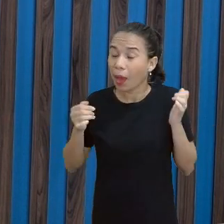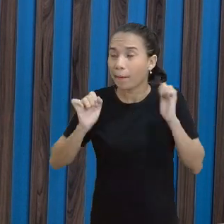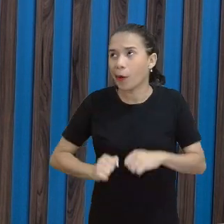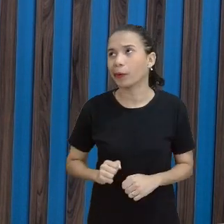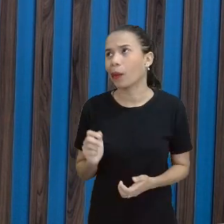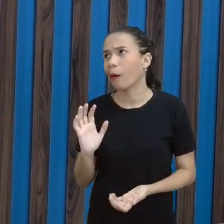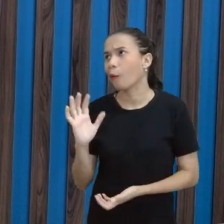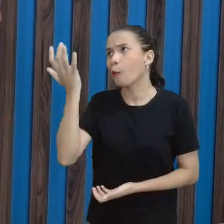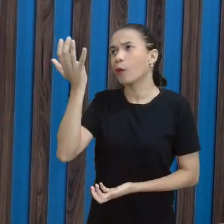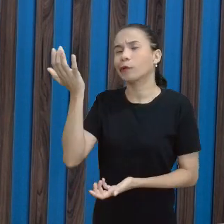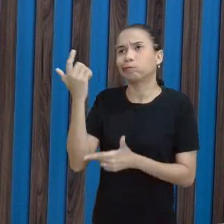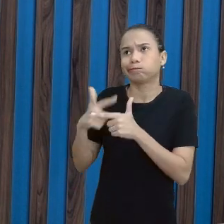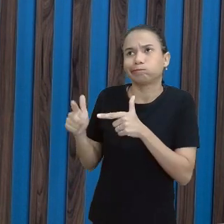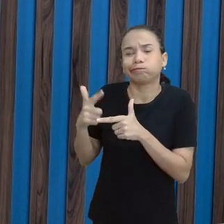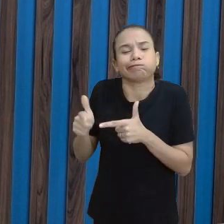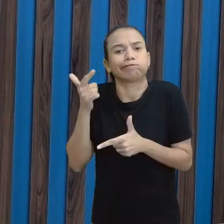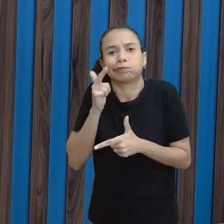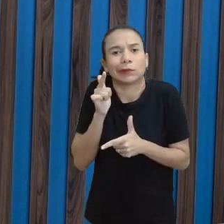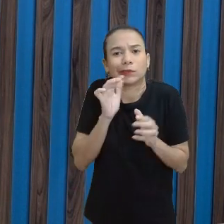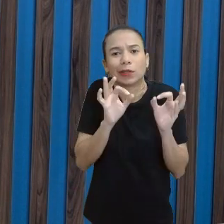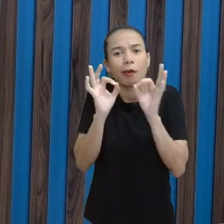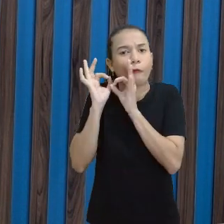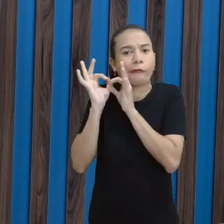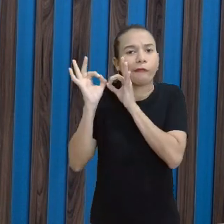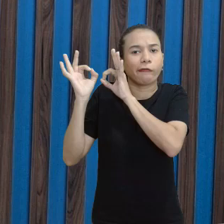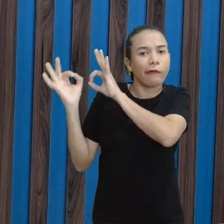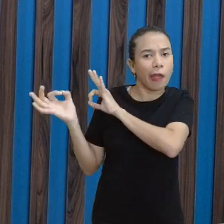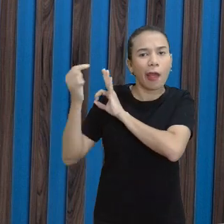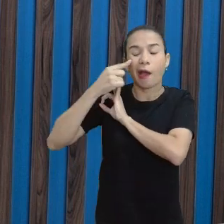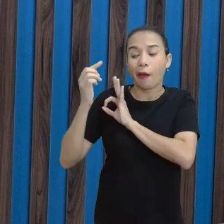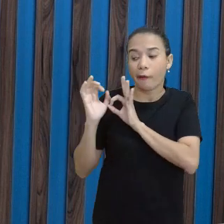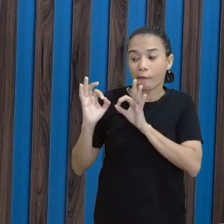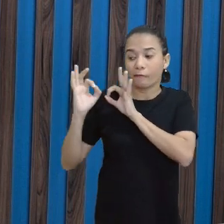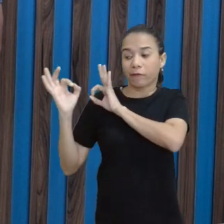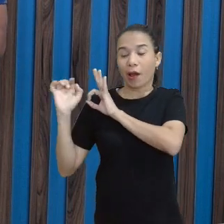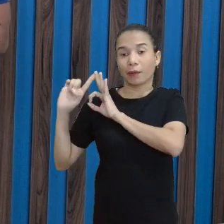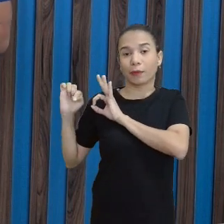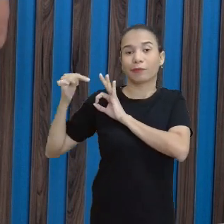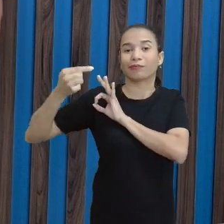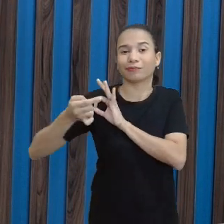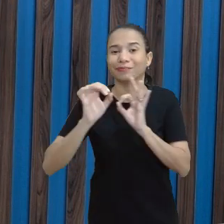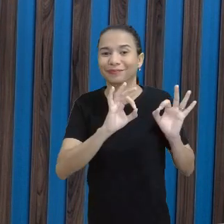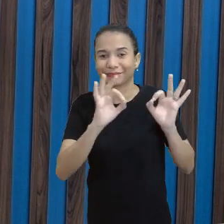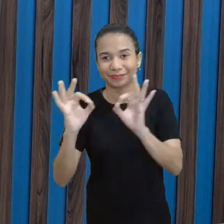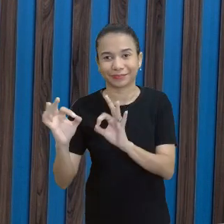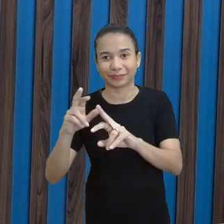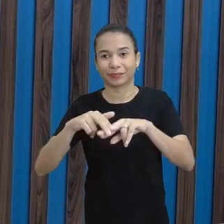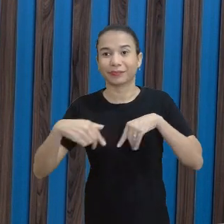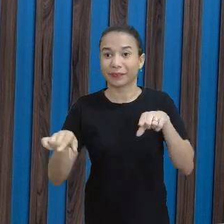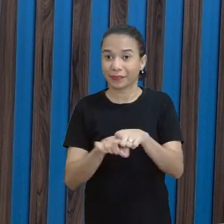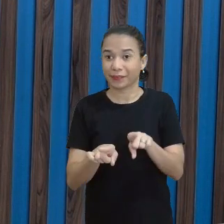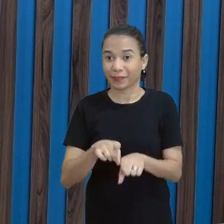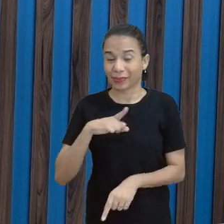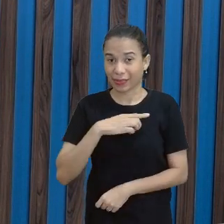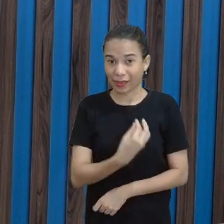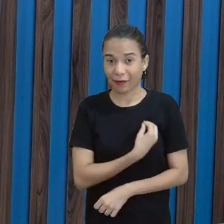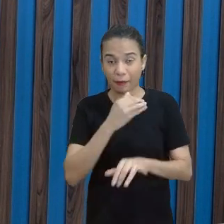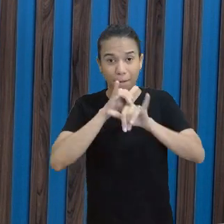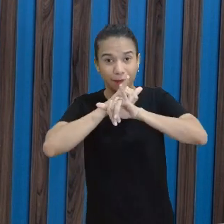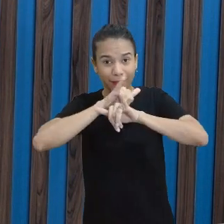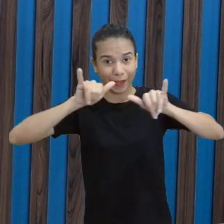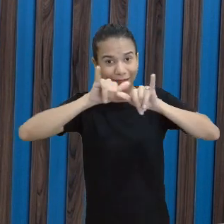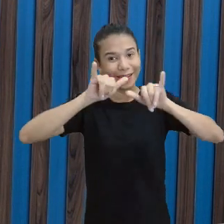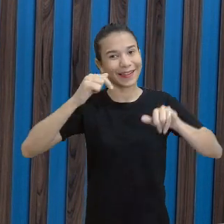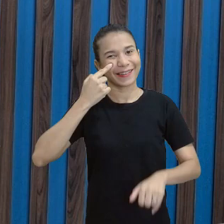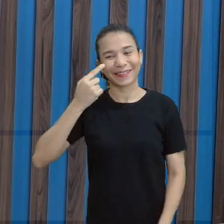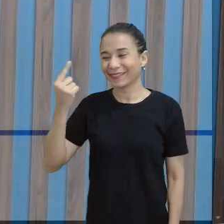aconteceu alguma coisa, não conseguiu ali assistir, tá bom? Então esse QR Code. E aí pegando o gancho nos avisos,